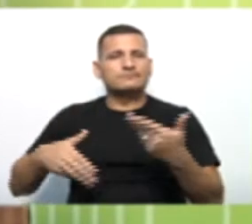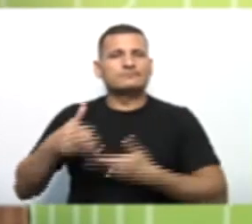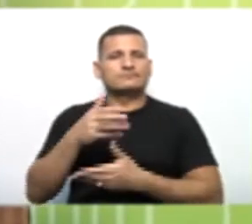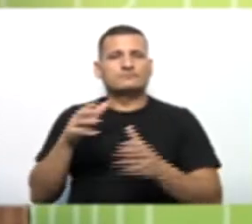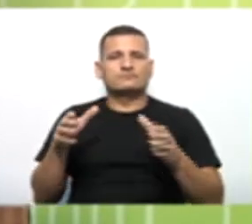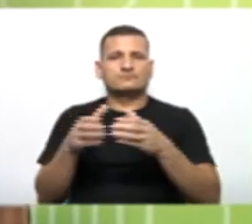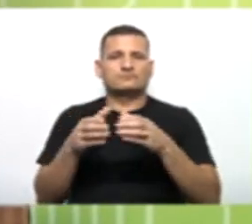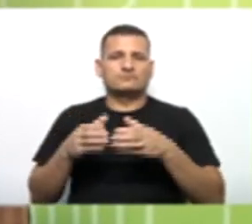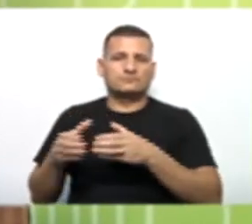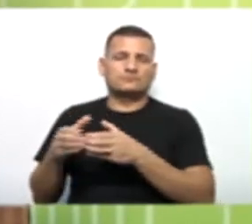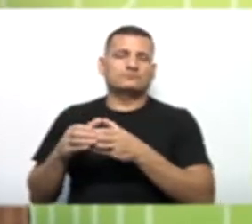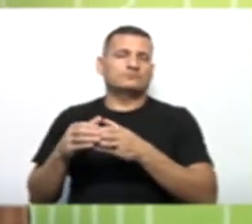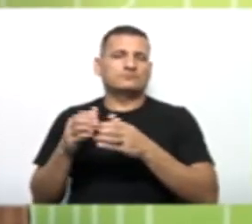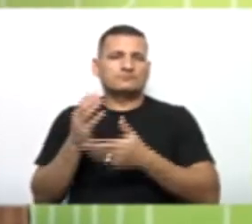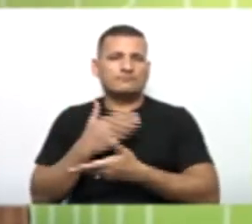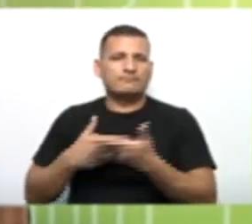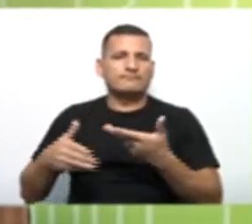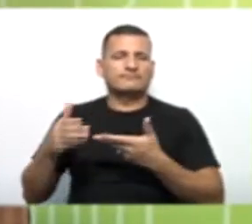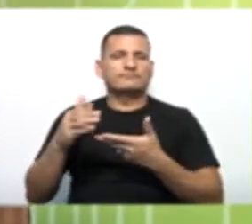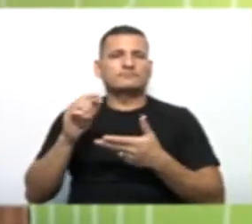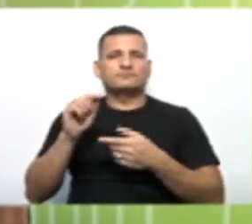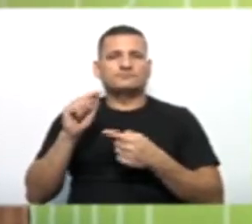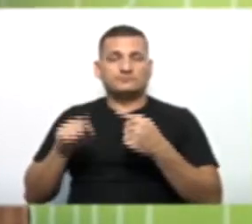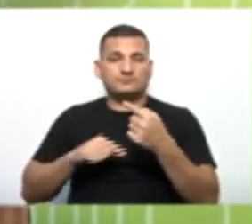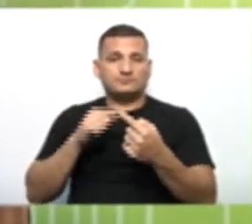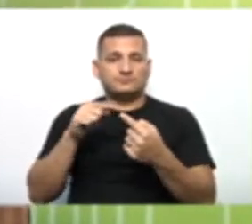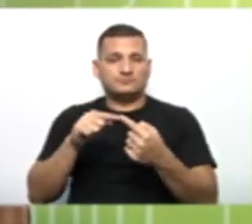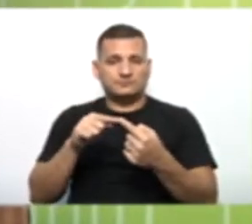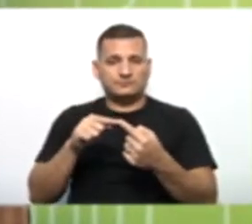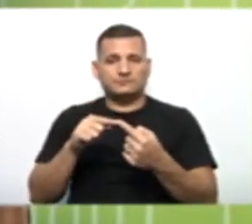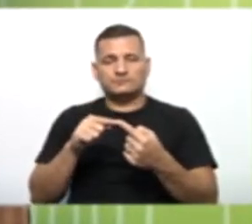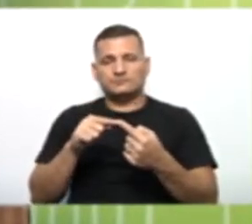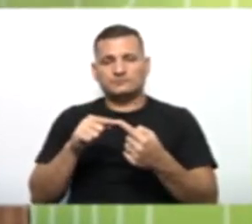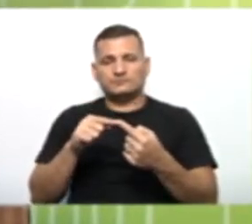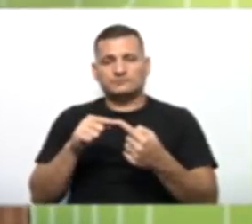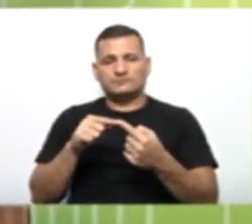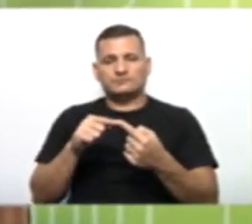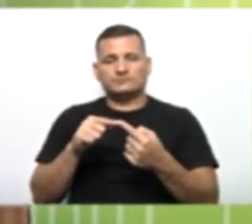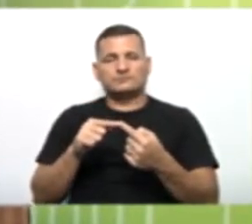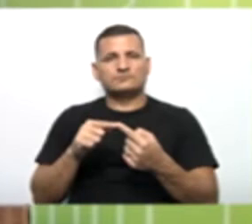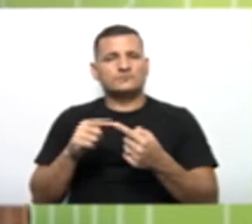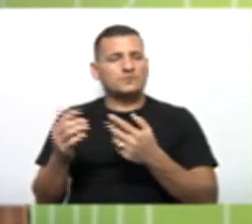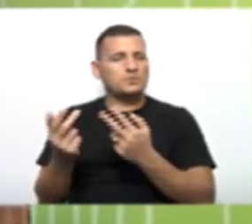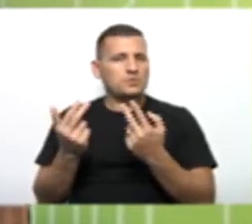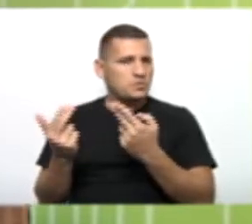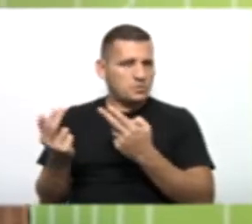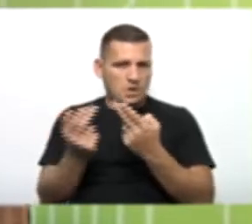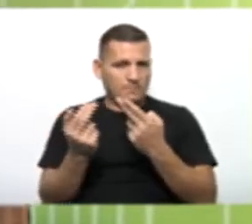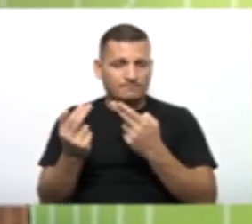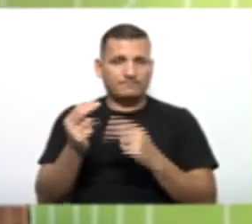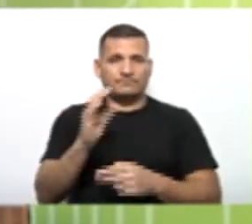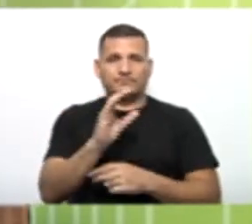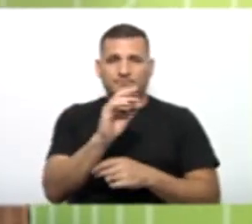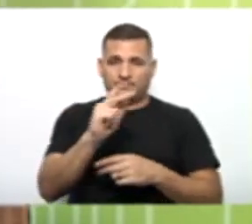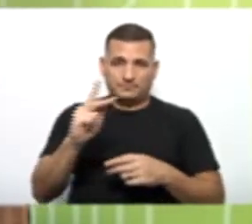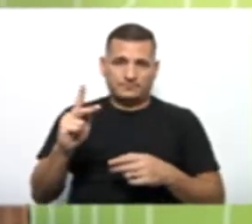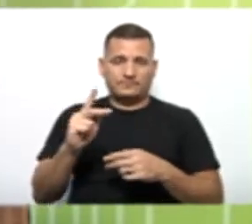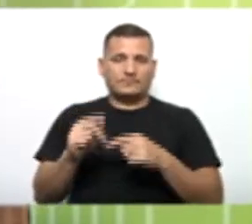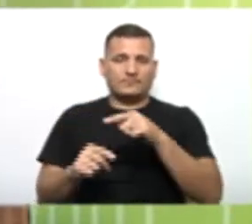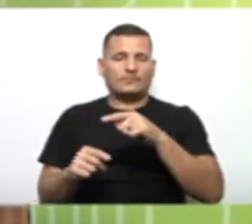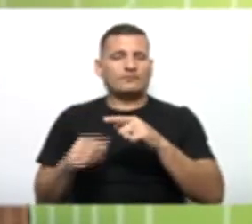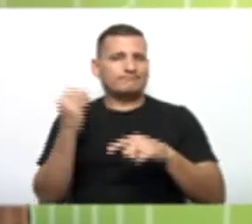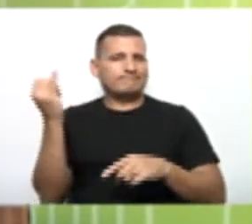de uma forma harmônica objetivando atingir objetivos comuns e as cooperativas elas são